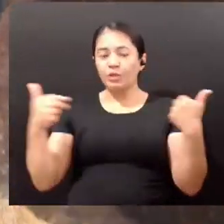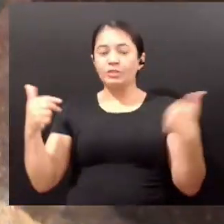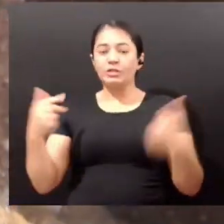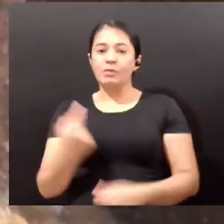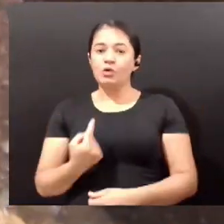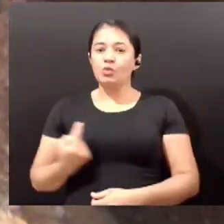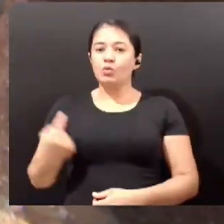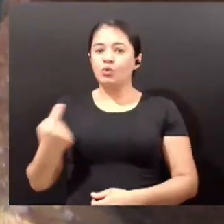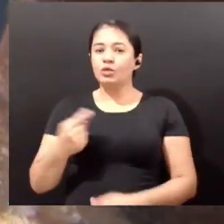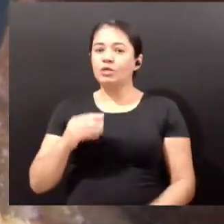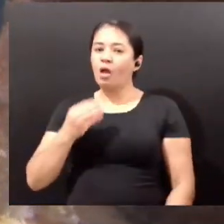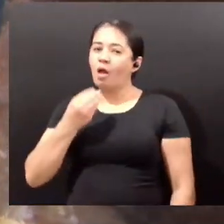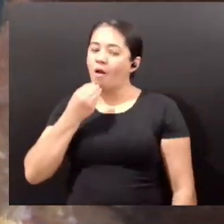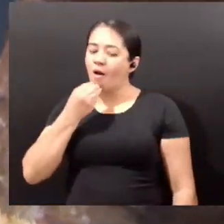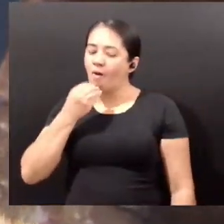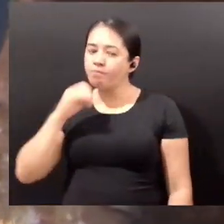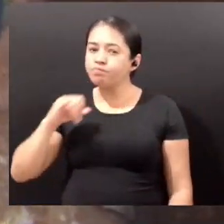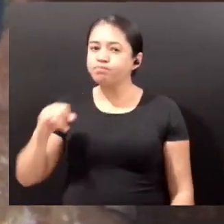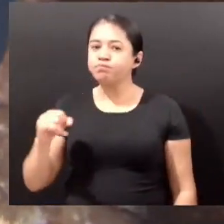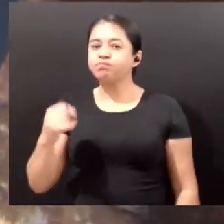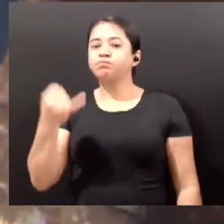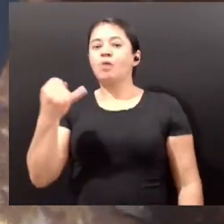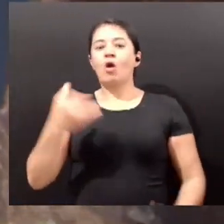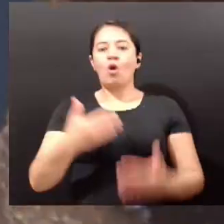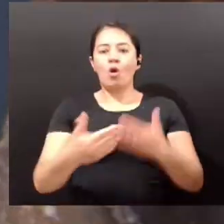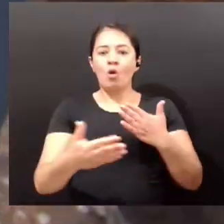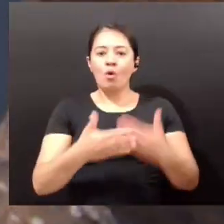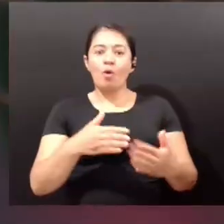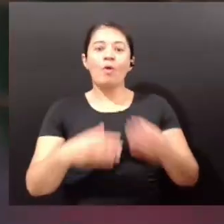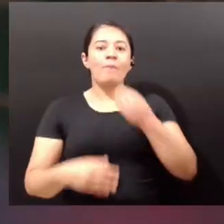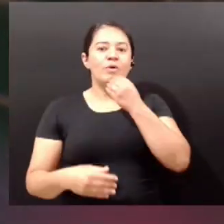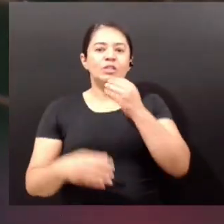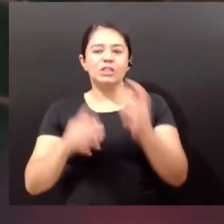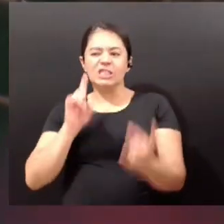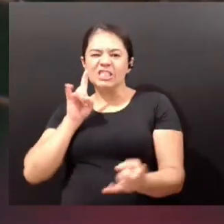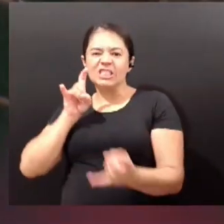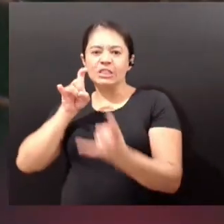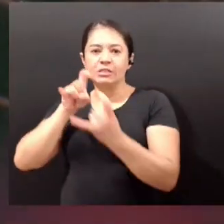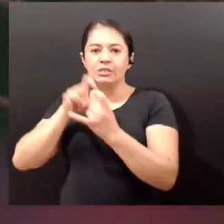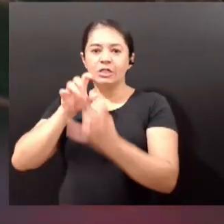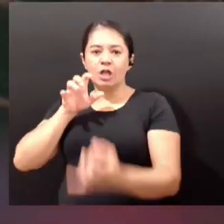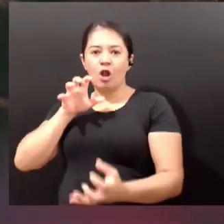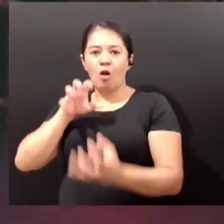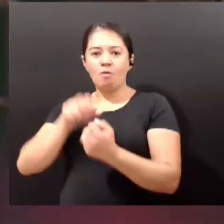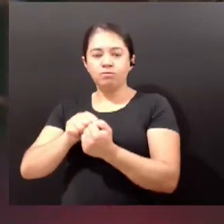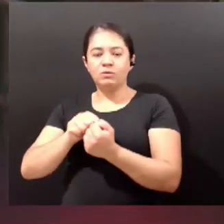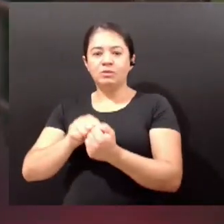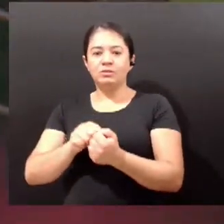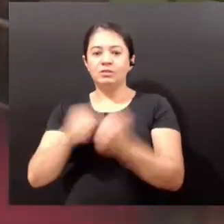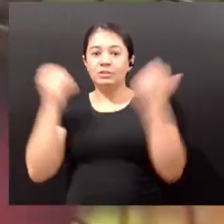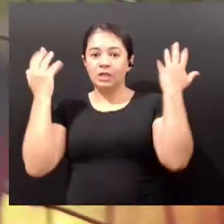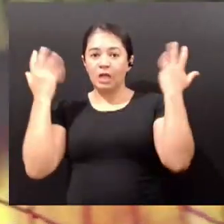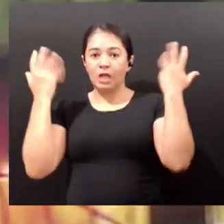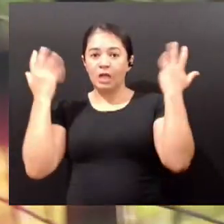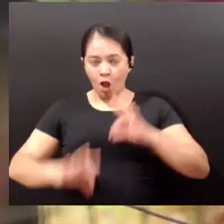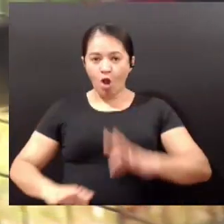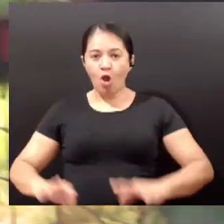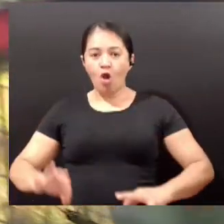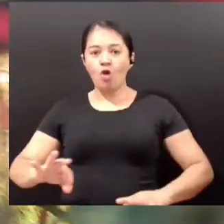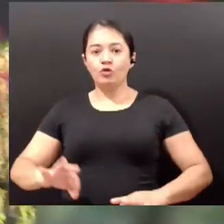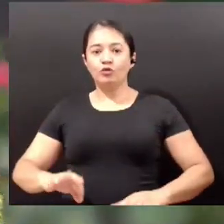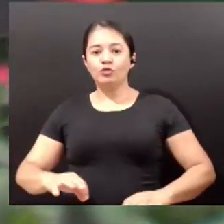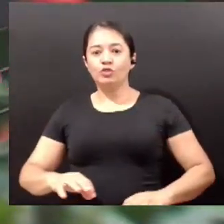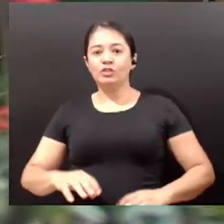oportunistas, aproveitando qualquer chance para se alimentarem. A onça parda é um predador estritamente